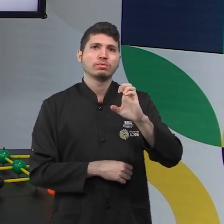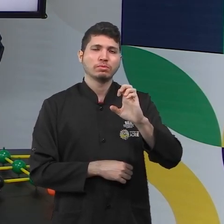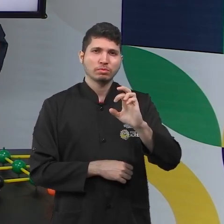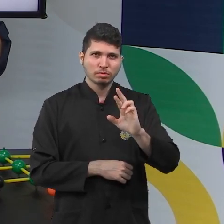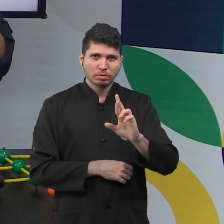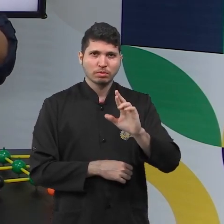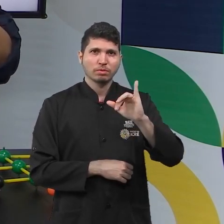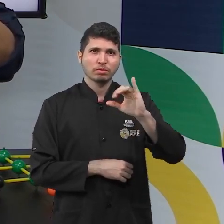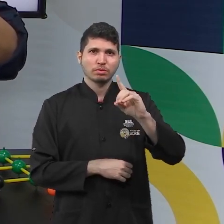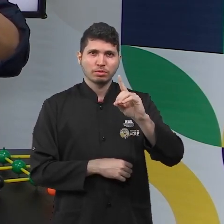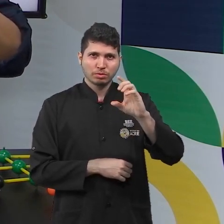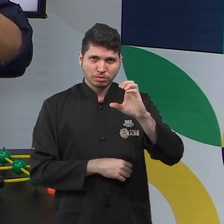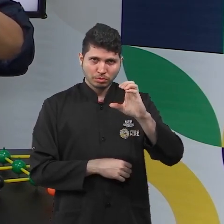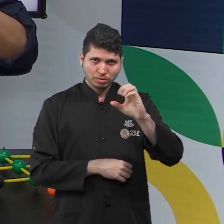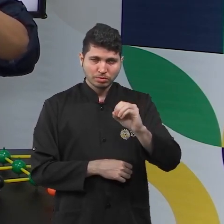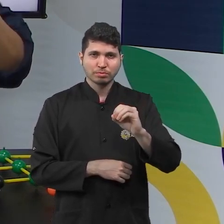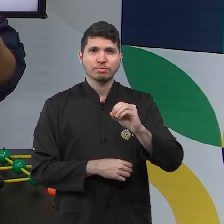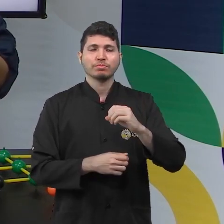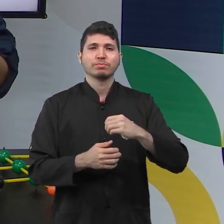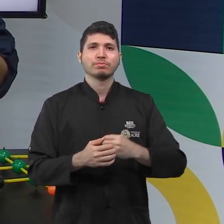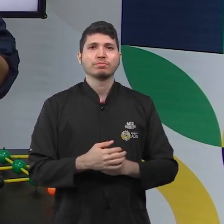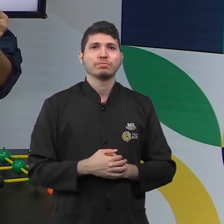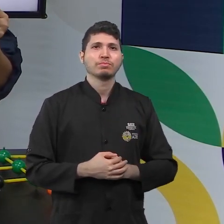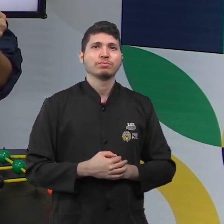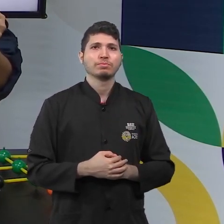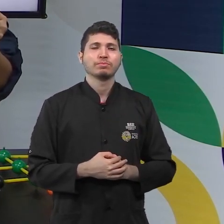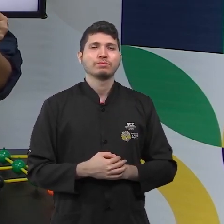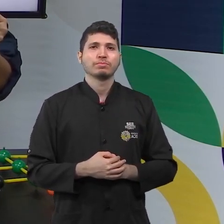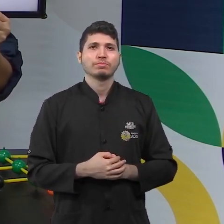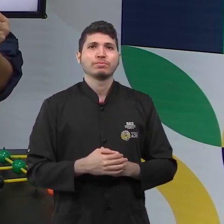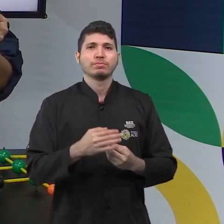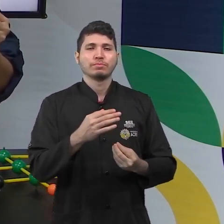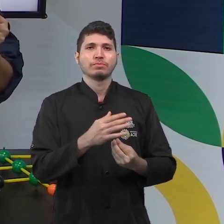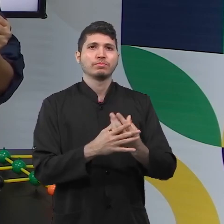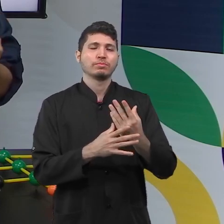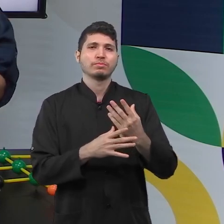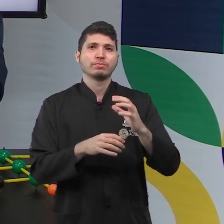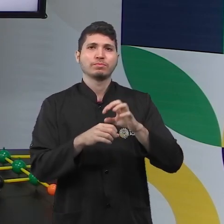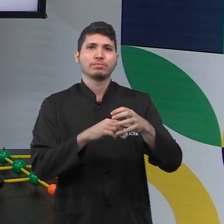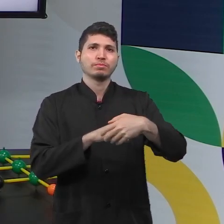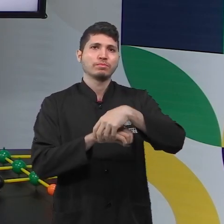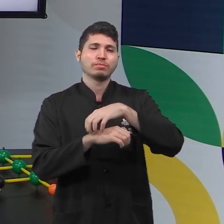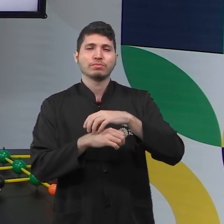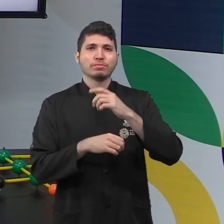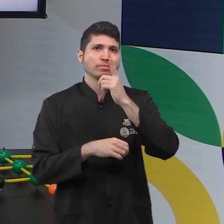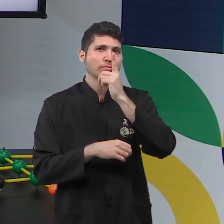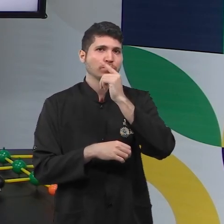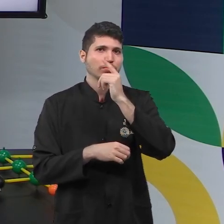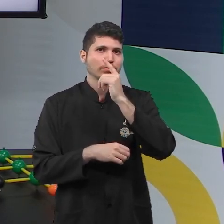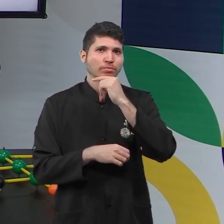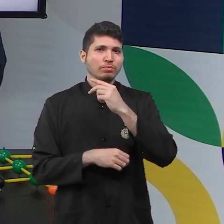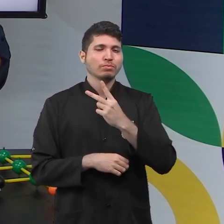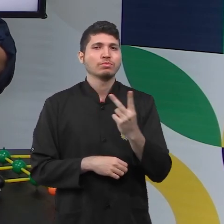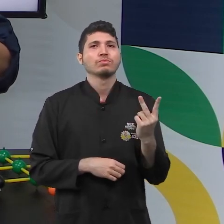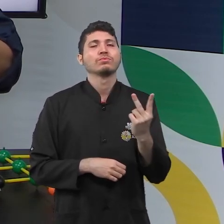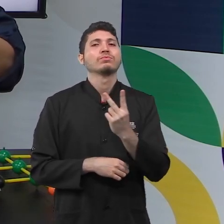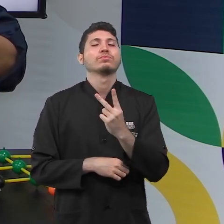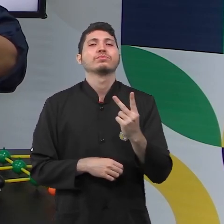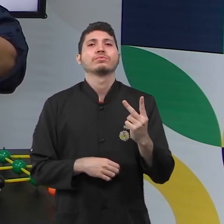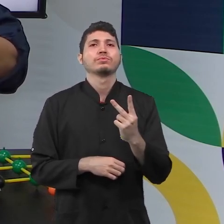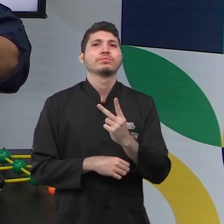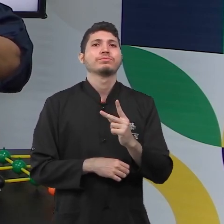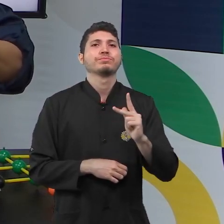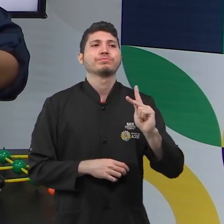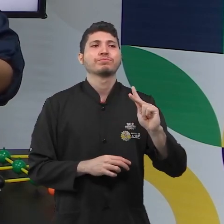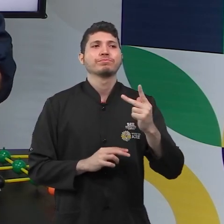a formação de uma molécula de água, o oxigênio, com esses 2 hidrogênios. Então,